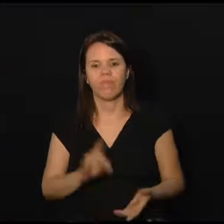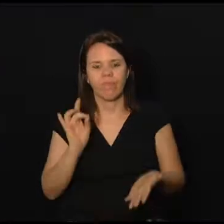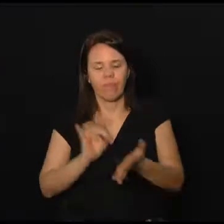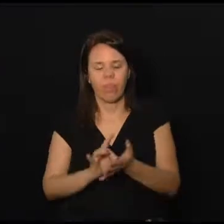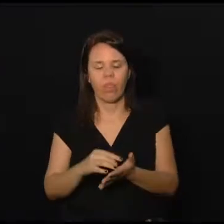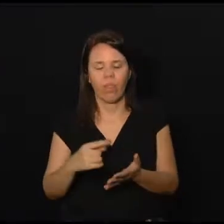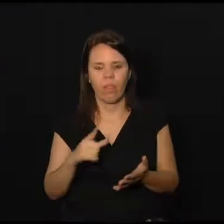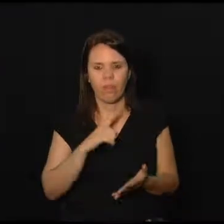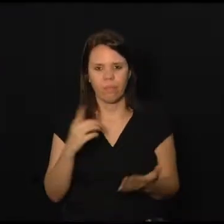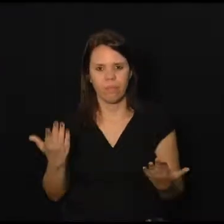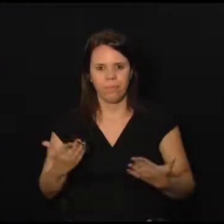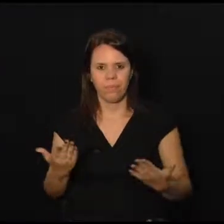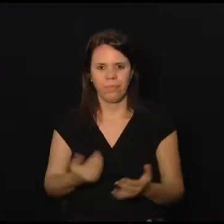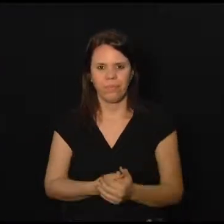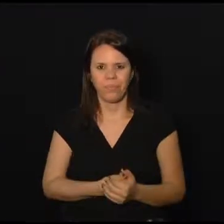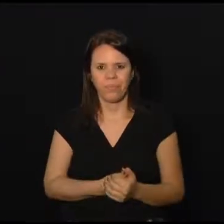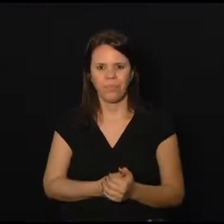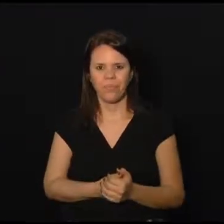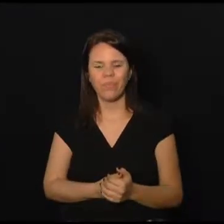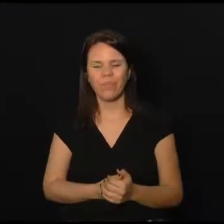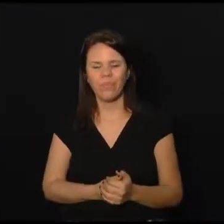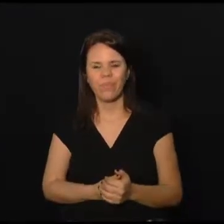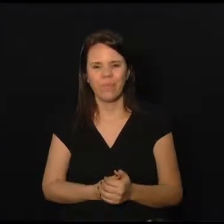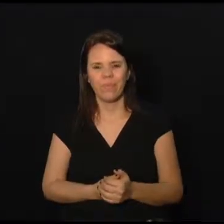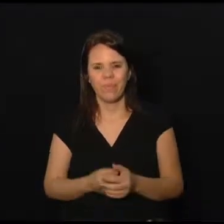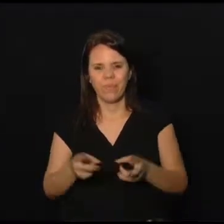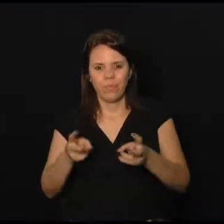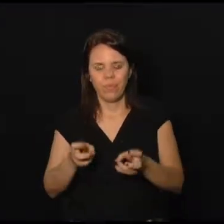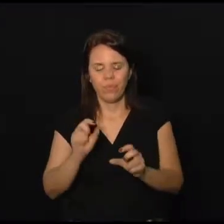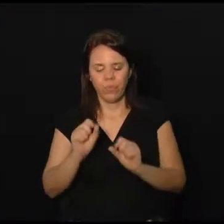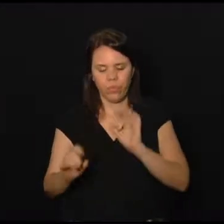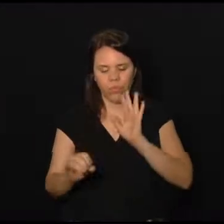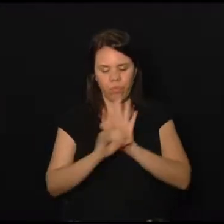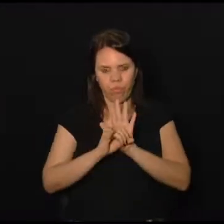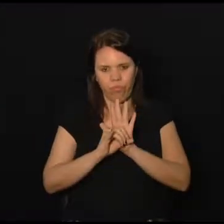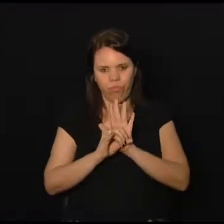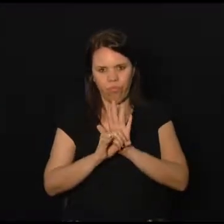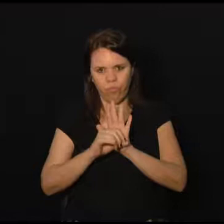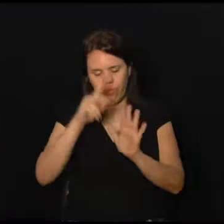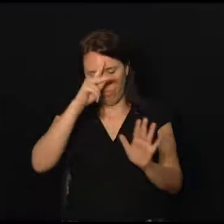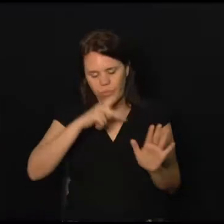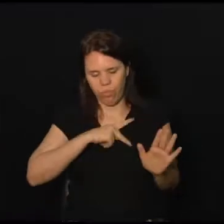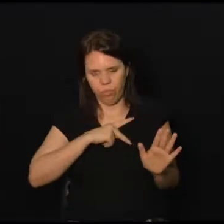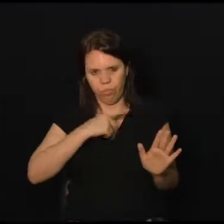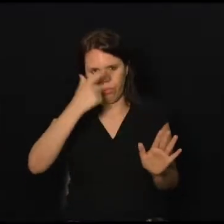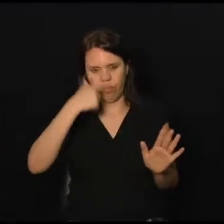que temos hoje, vemos que essa questão da identidade e personalidade tem sido